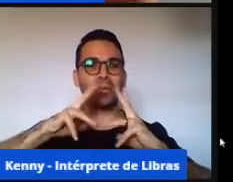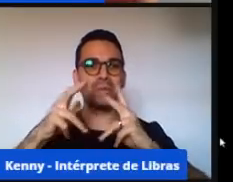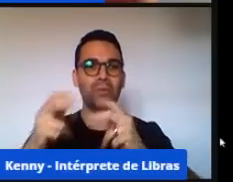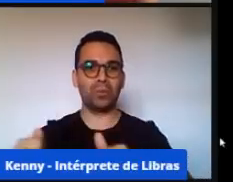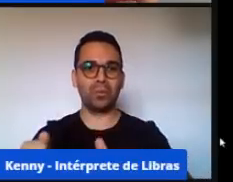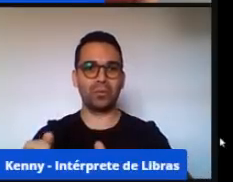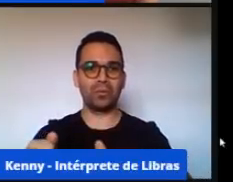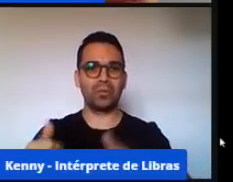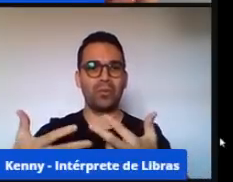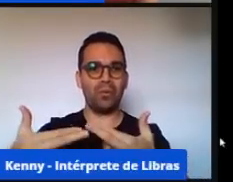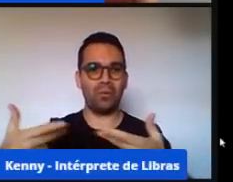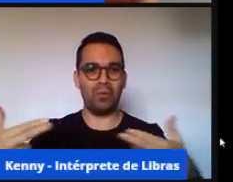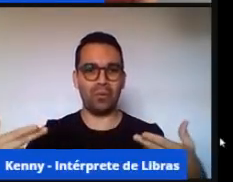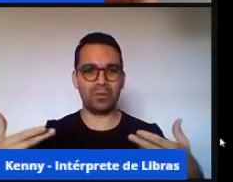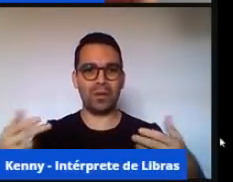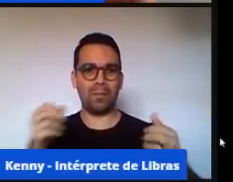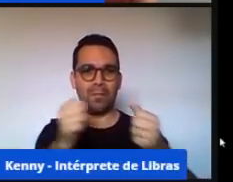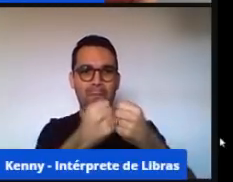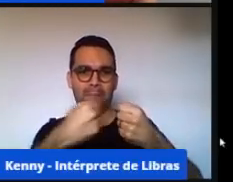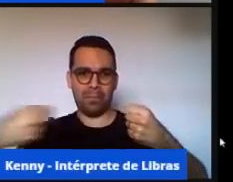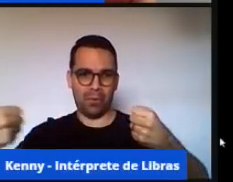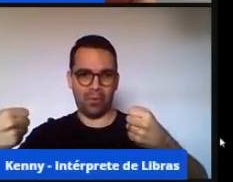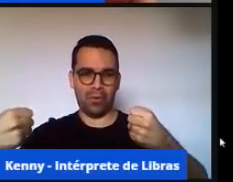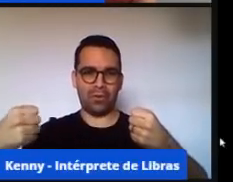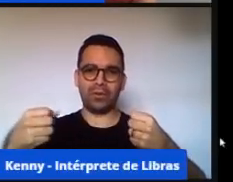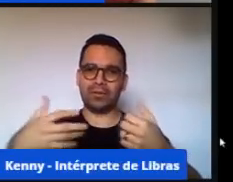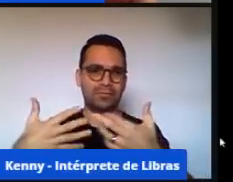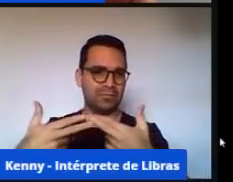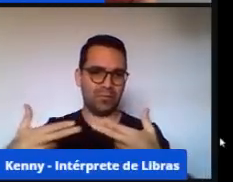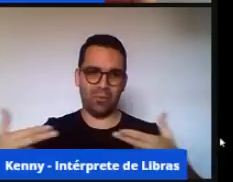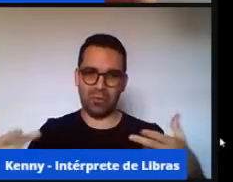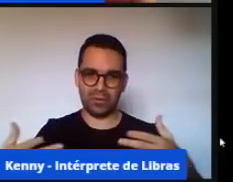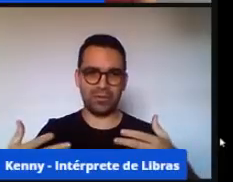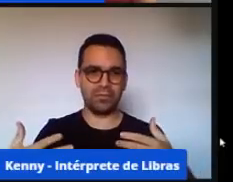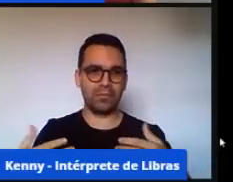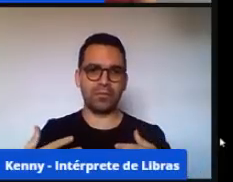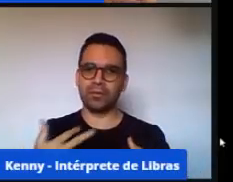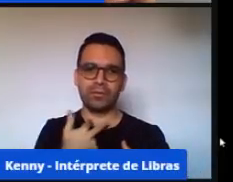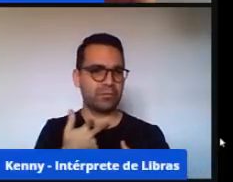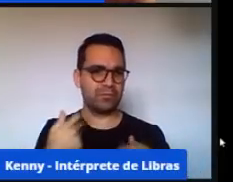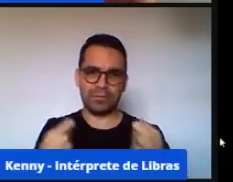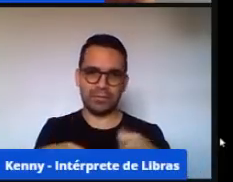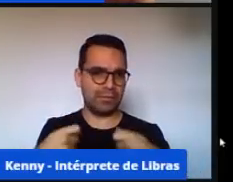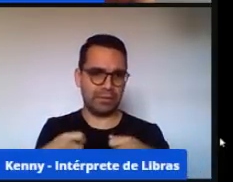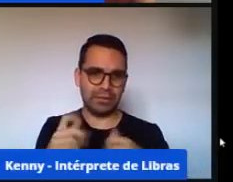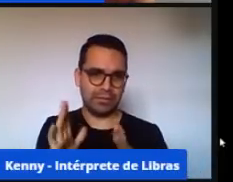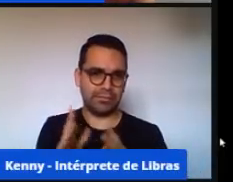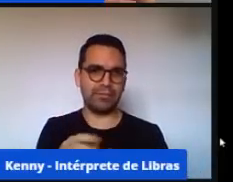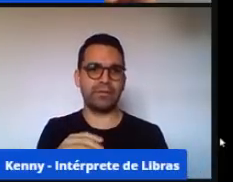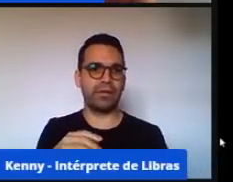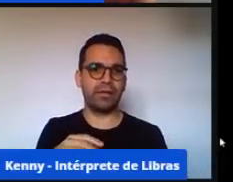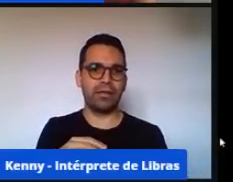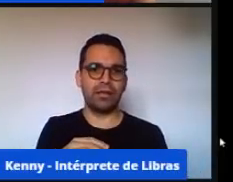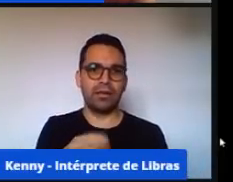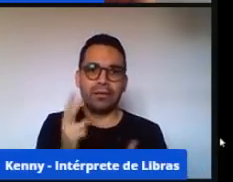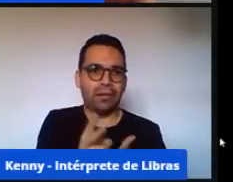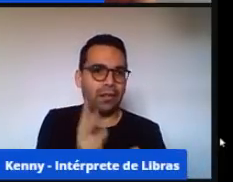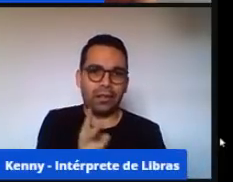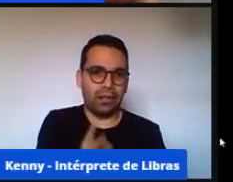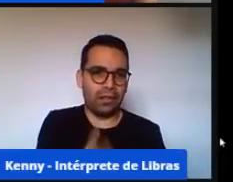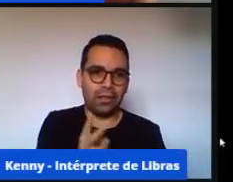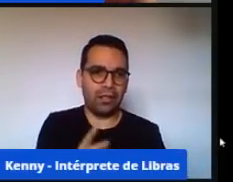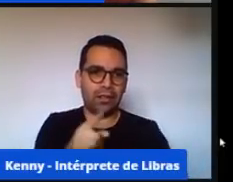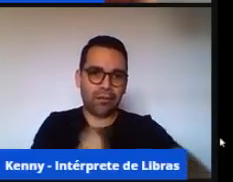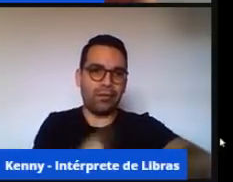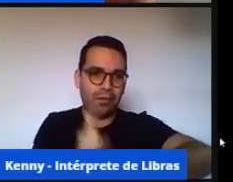cuidados. E aí a transmissão acontece de qualquer forma. Porque não adianta nada você sair limpando os ambientes toda hora, a todo